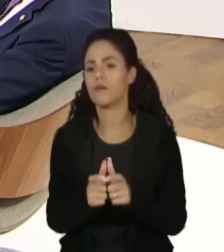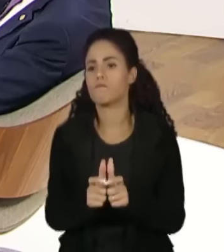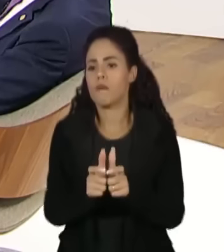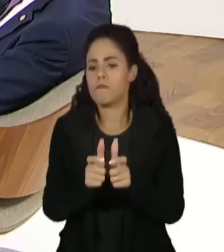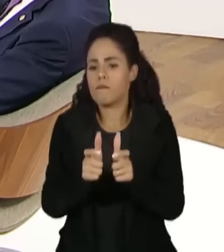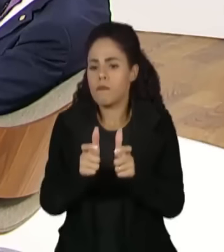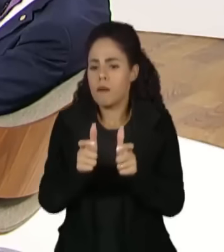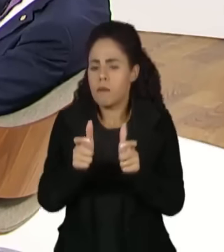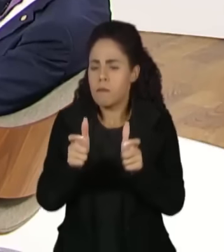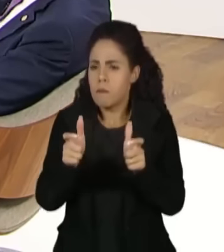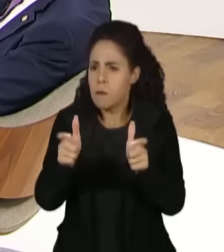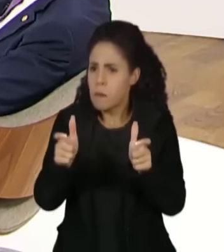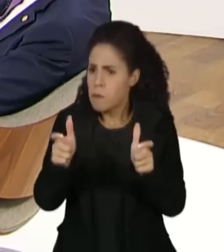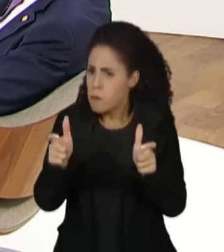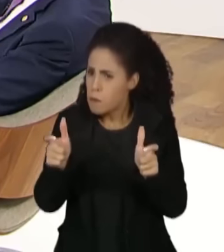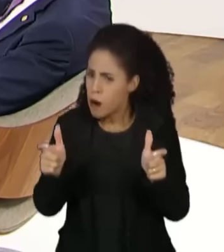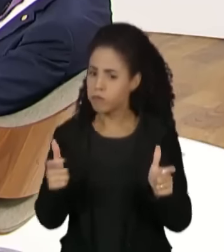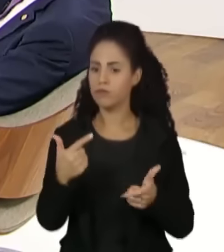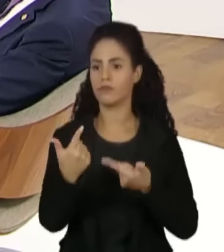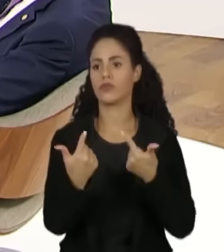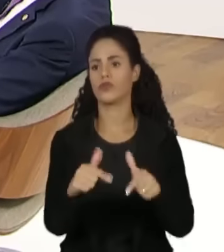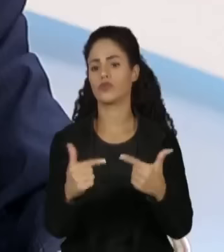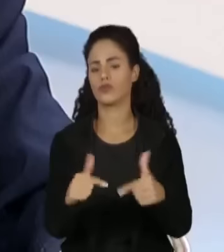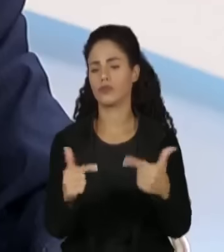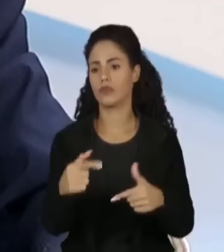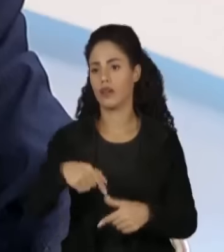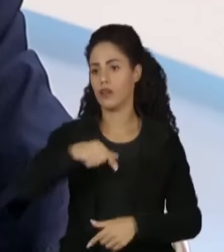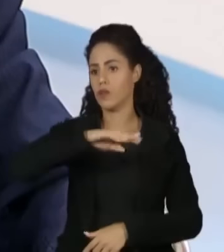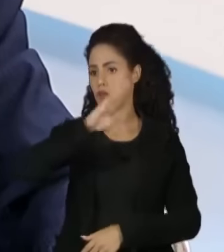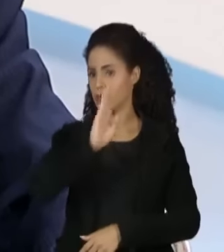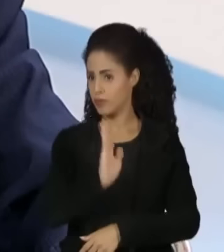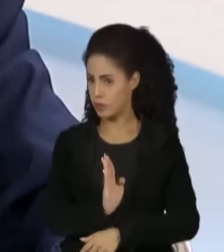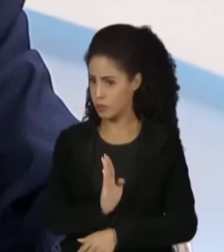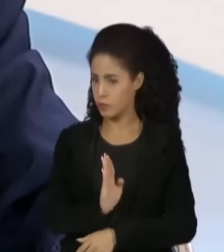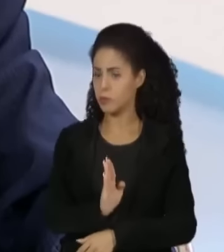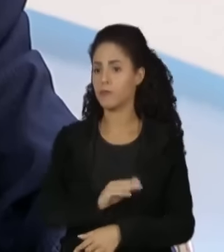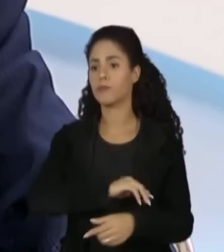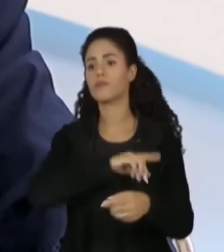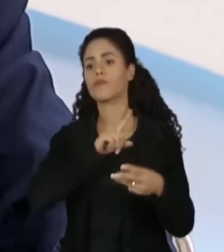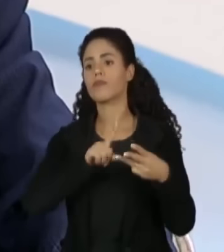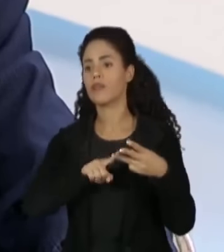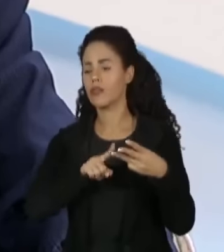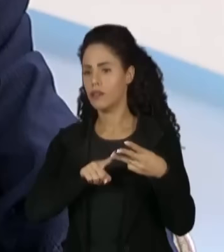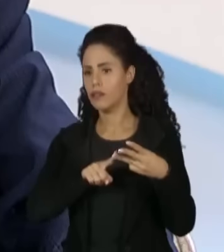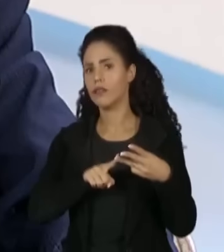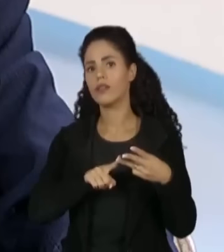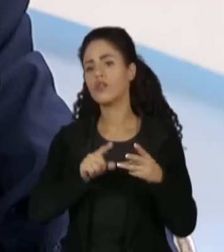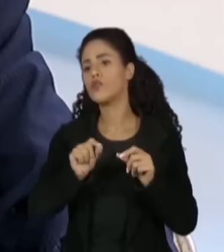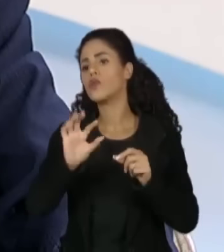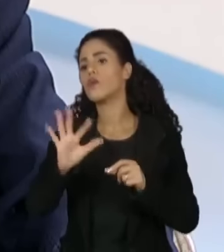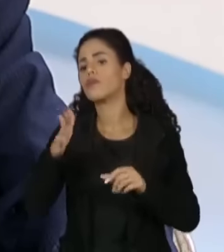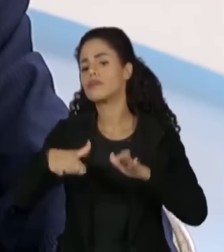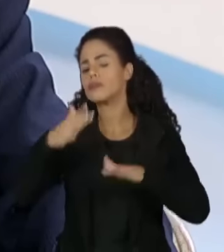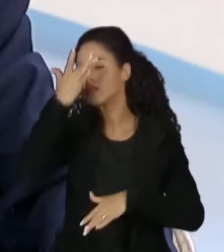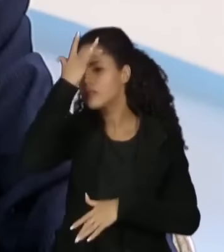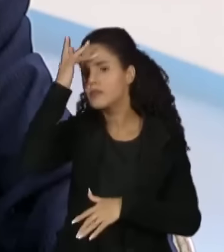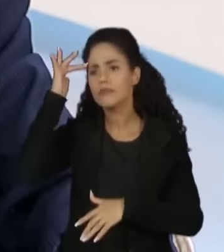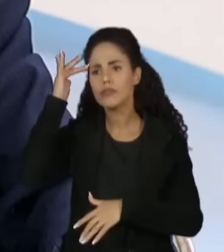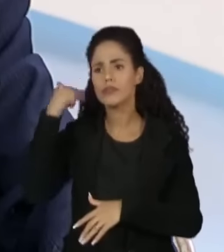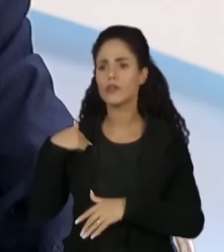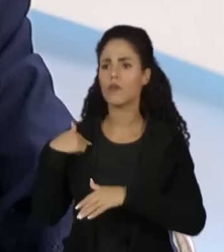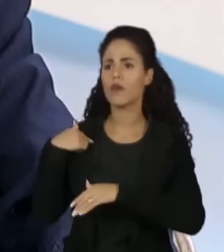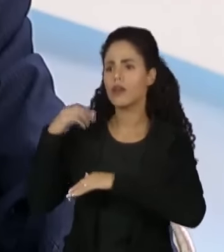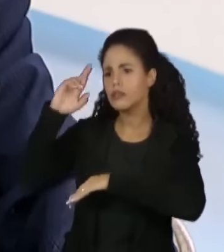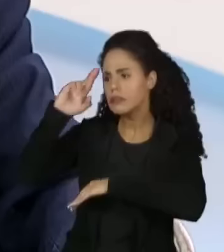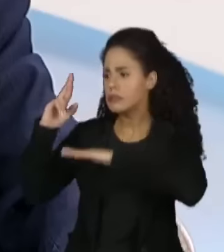volume da litigiosidade trabalhista no Brasil. e o que faz com que, muitas vezes, o empresário